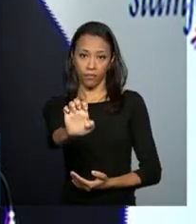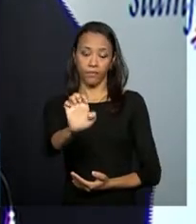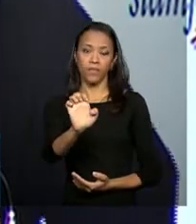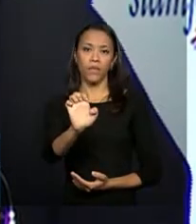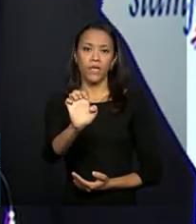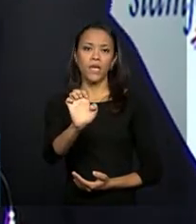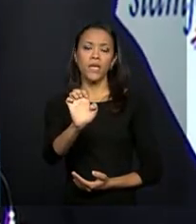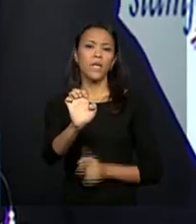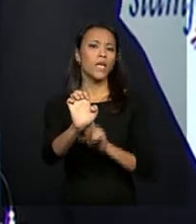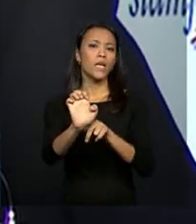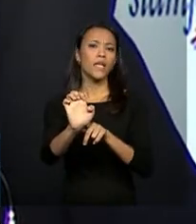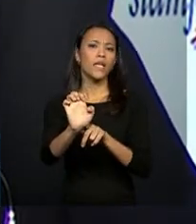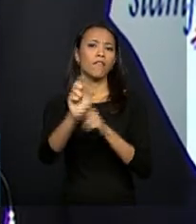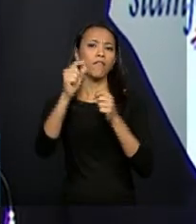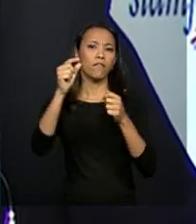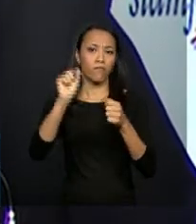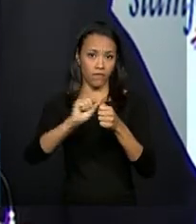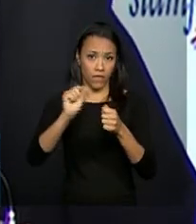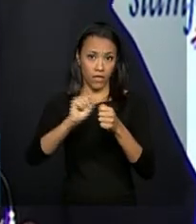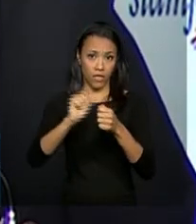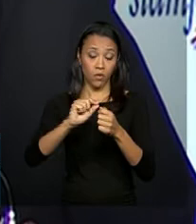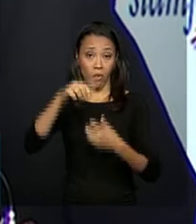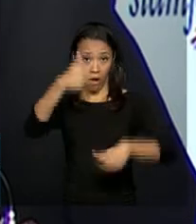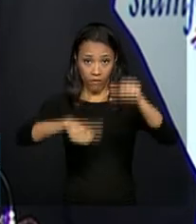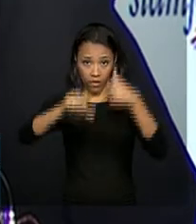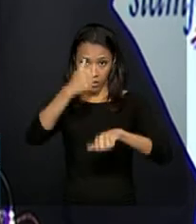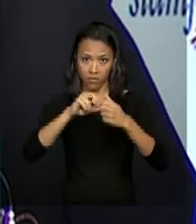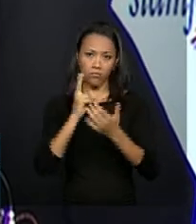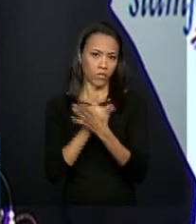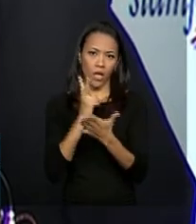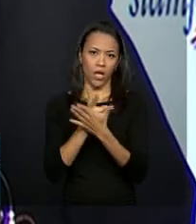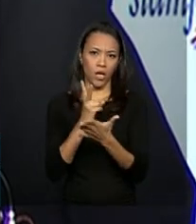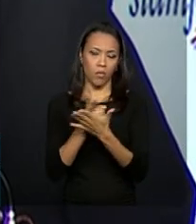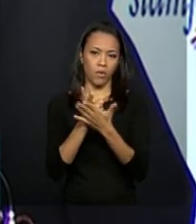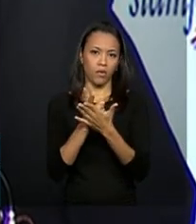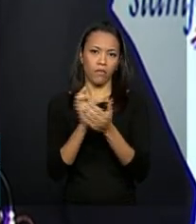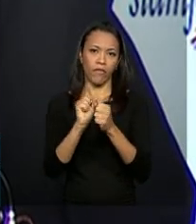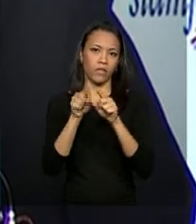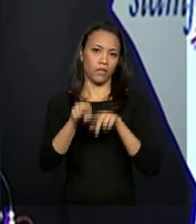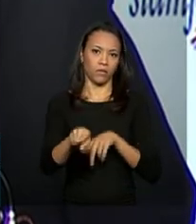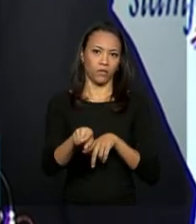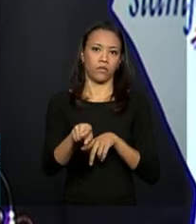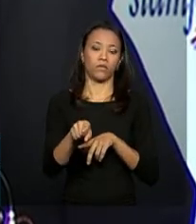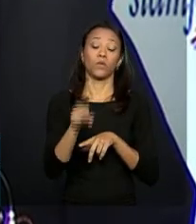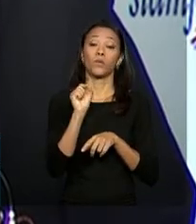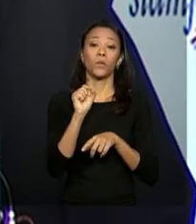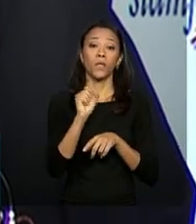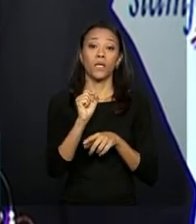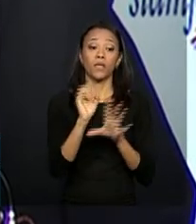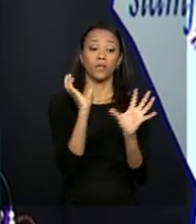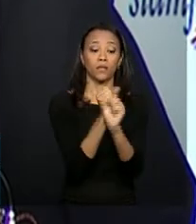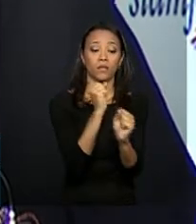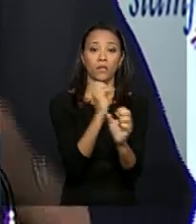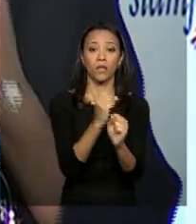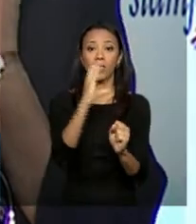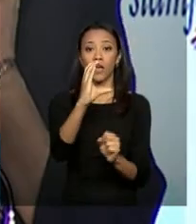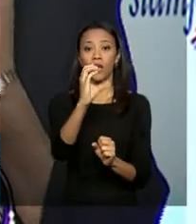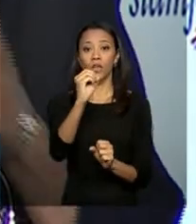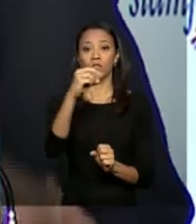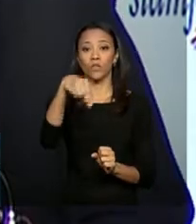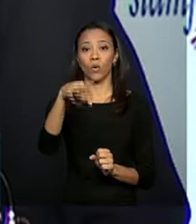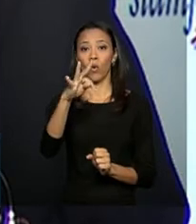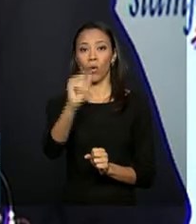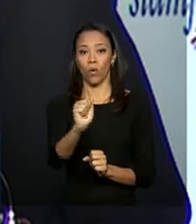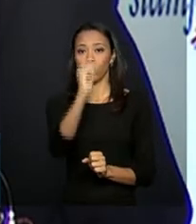ele fez uma revisão que ele faz sistematicamente nas contas brasileiras. E,